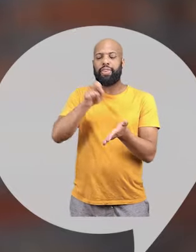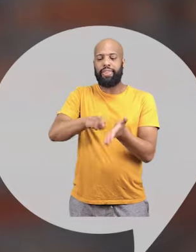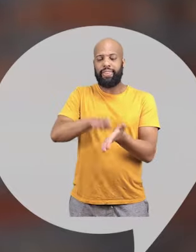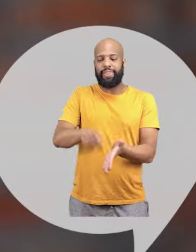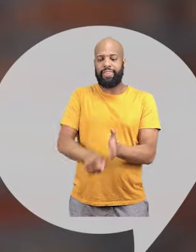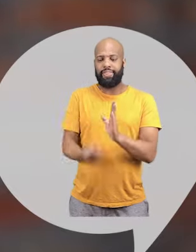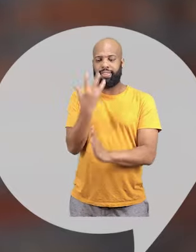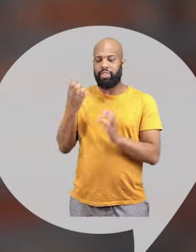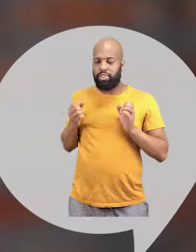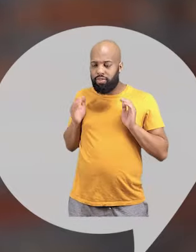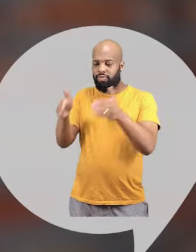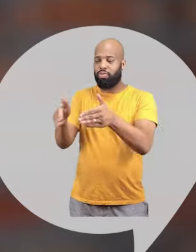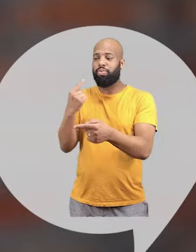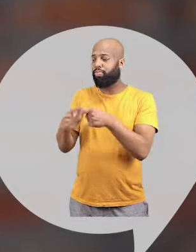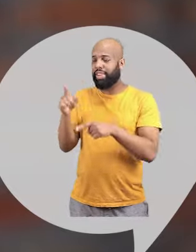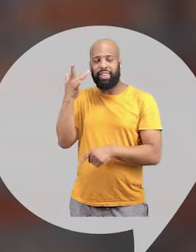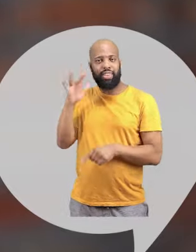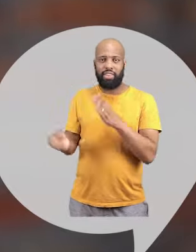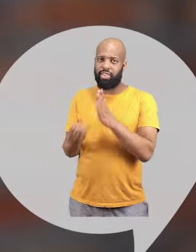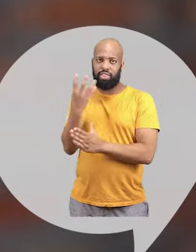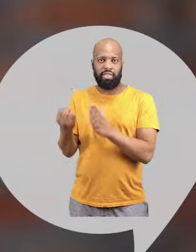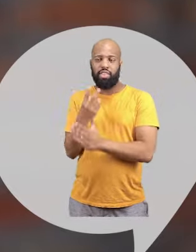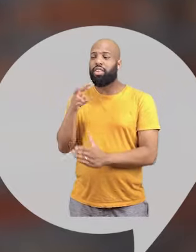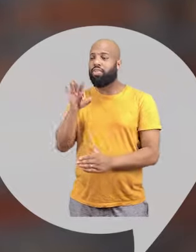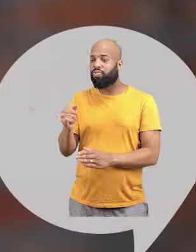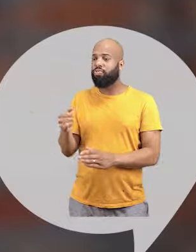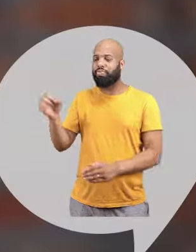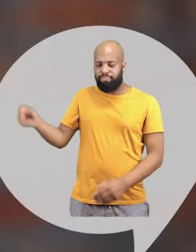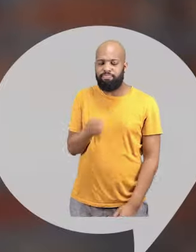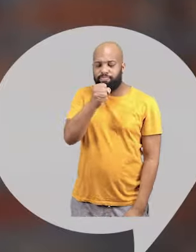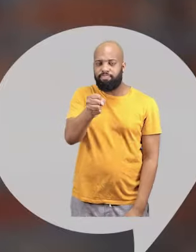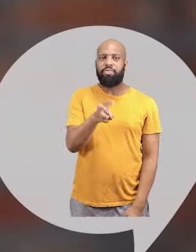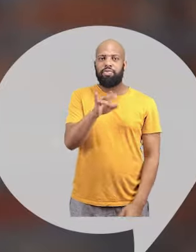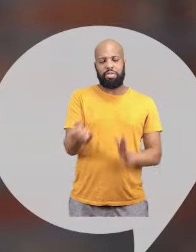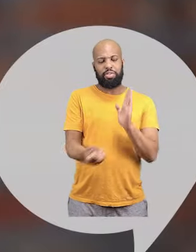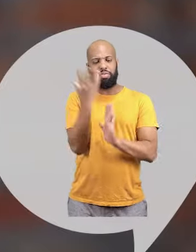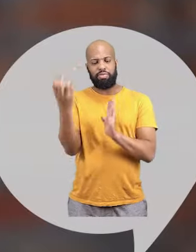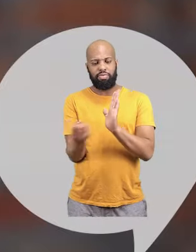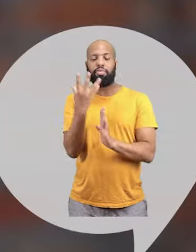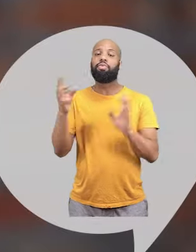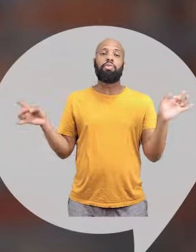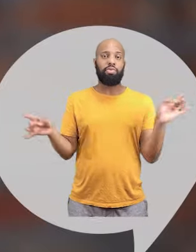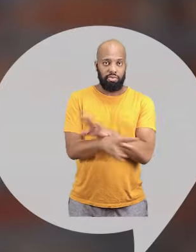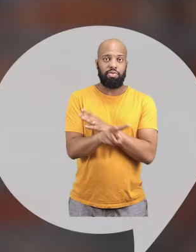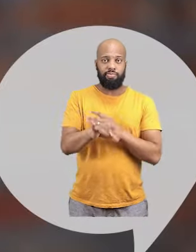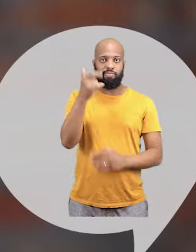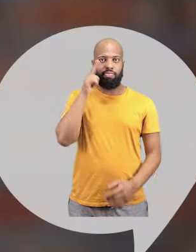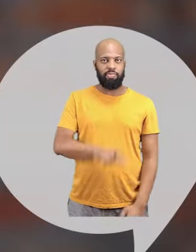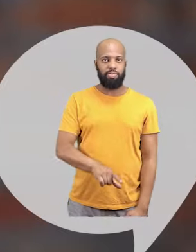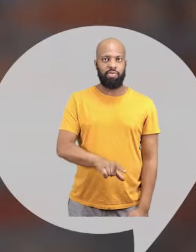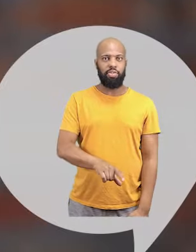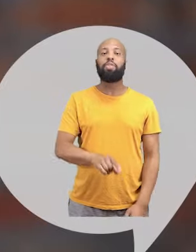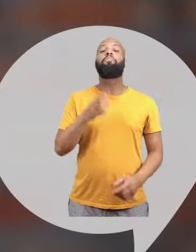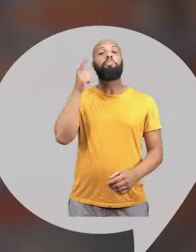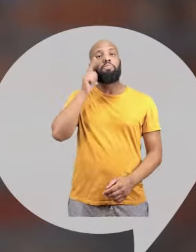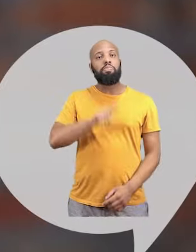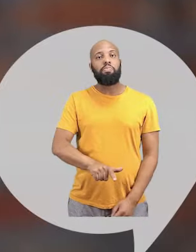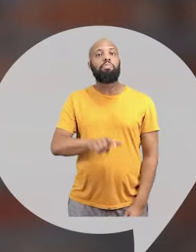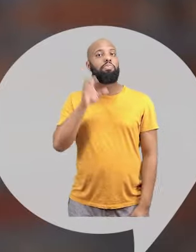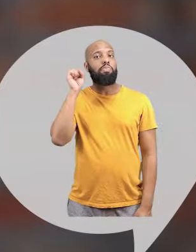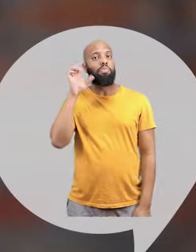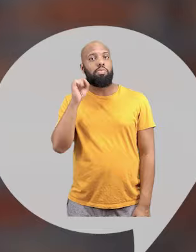essa galera que vai compor para ele porque esse cara não compõem a gente vai colocar essas pessoas que compõem para ele numa produção legal e pronto vai 1